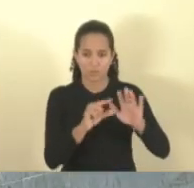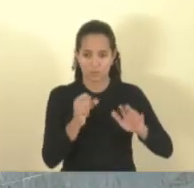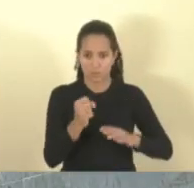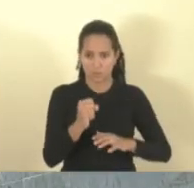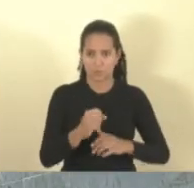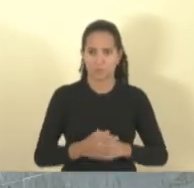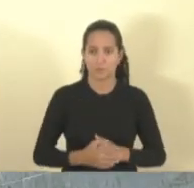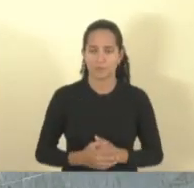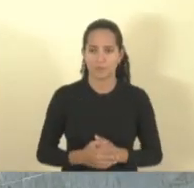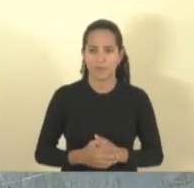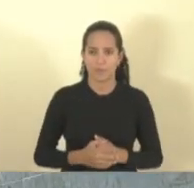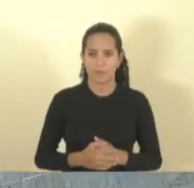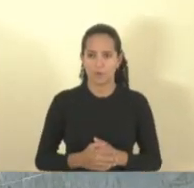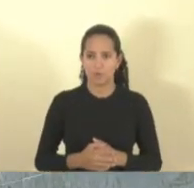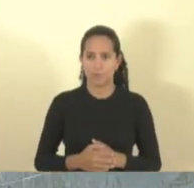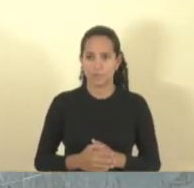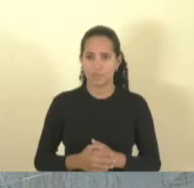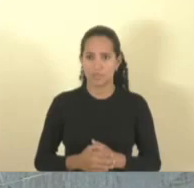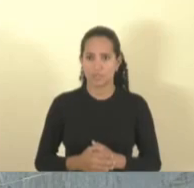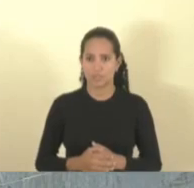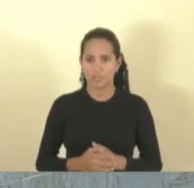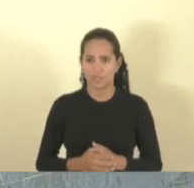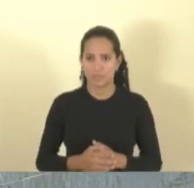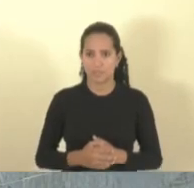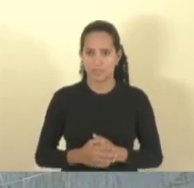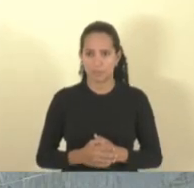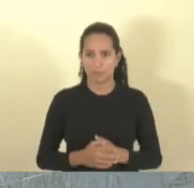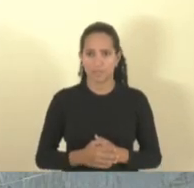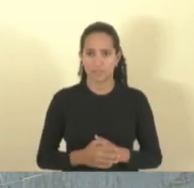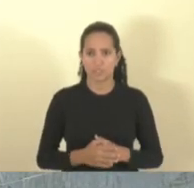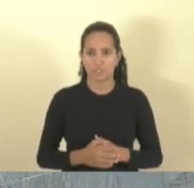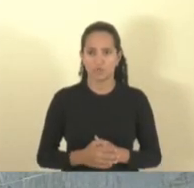58. Amém? Amém.